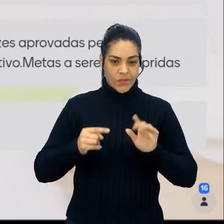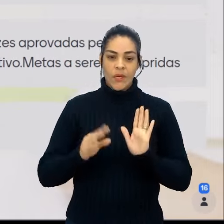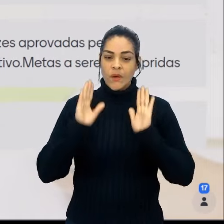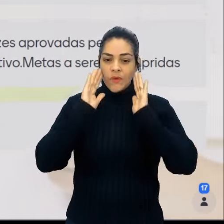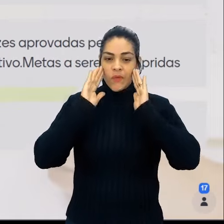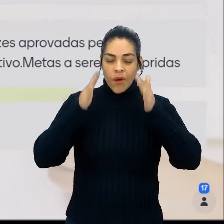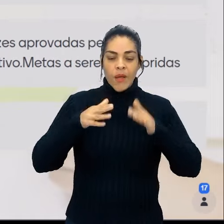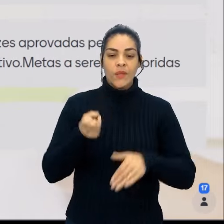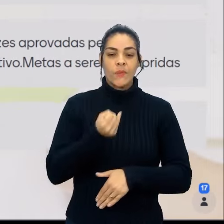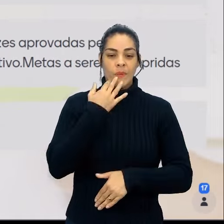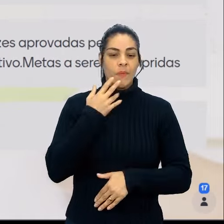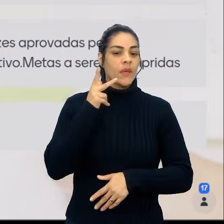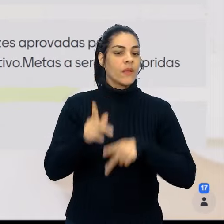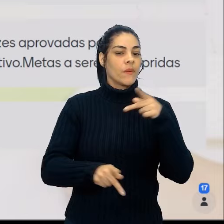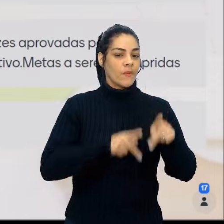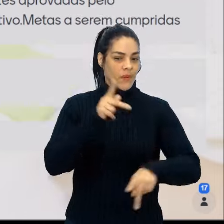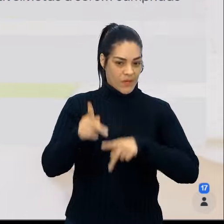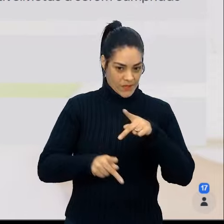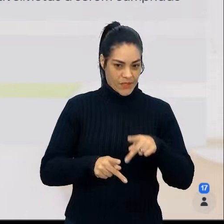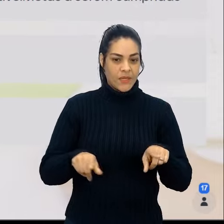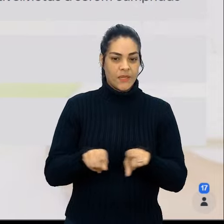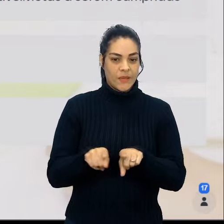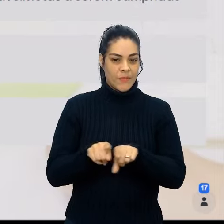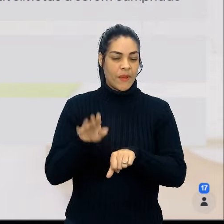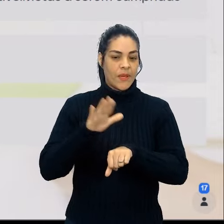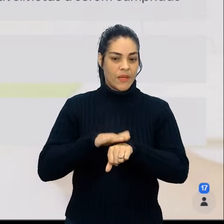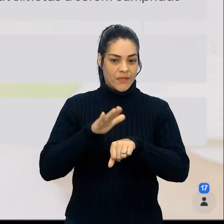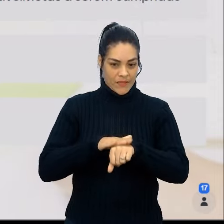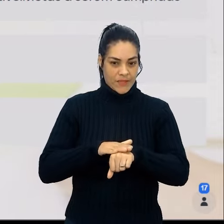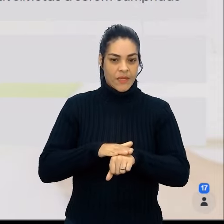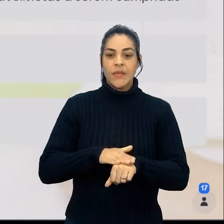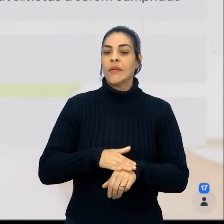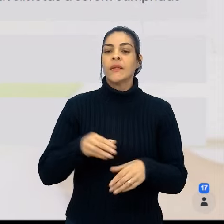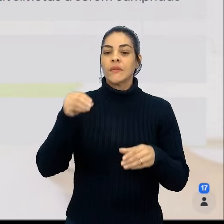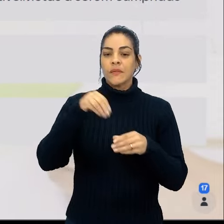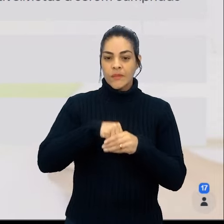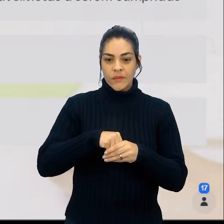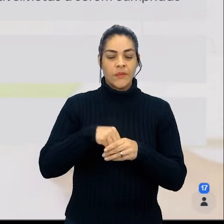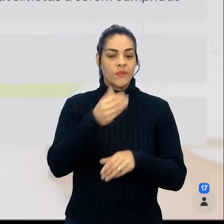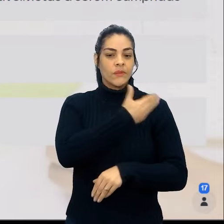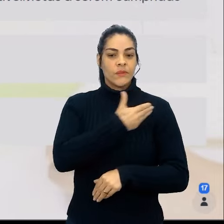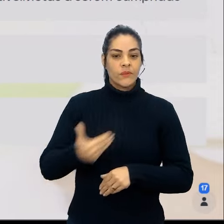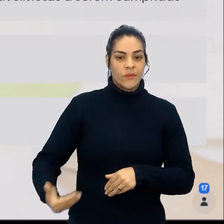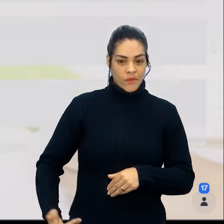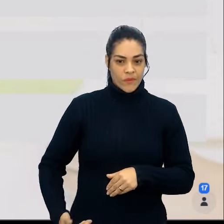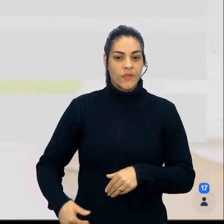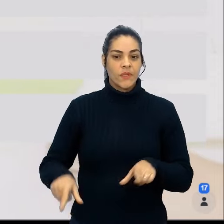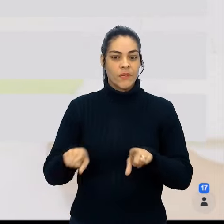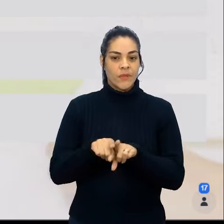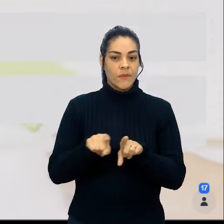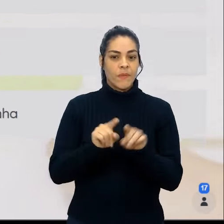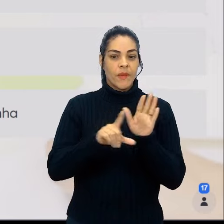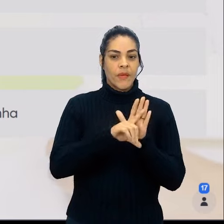população, ações por parte dos governos, diretrizes aprovadas pelo Legislativo, metas a serem cumpridas,